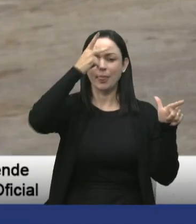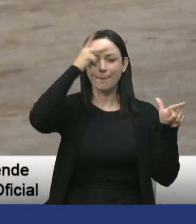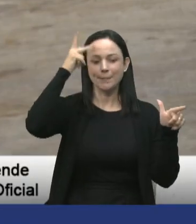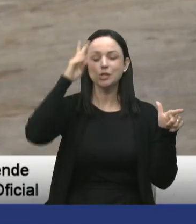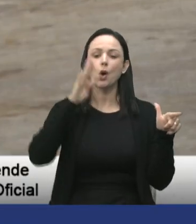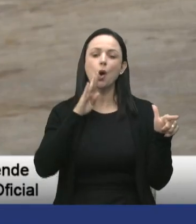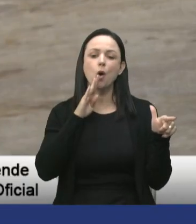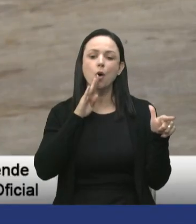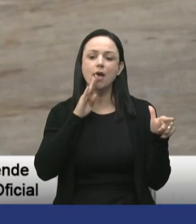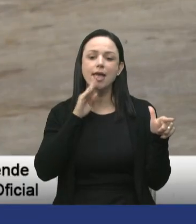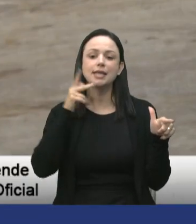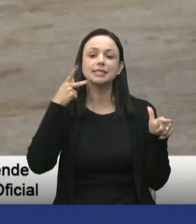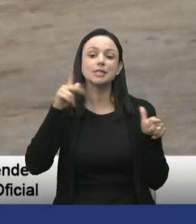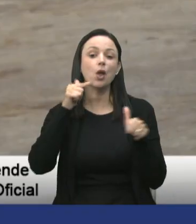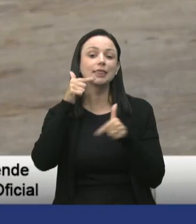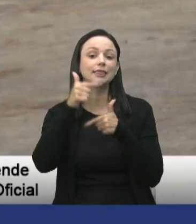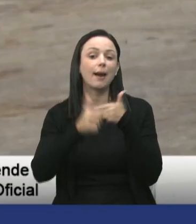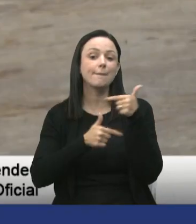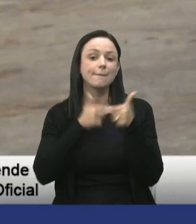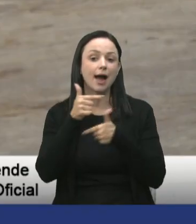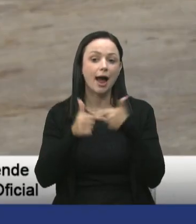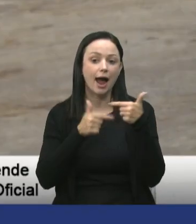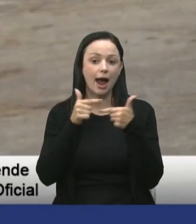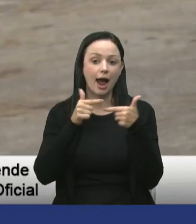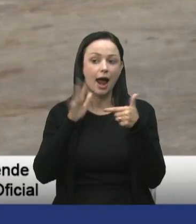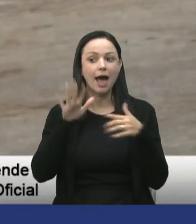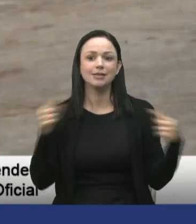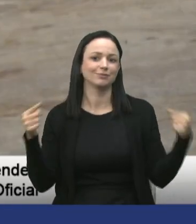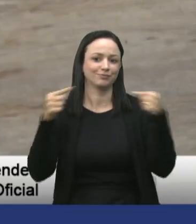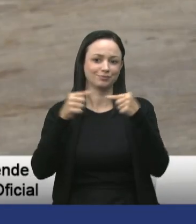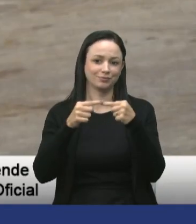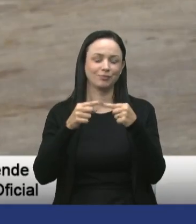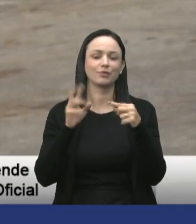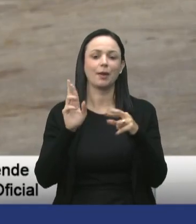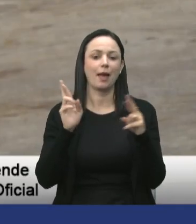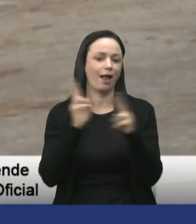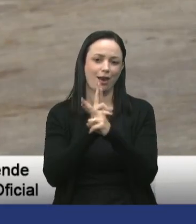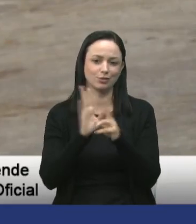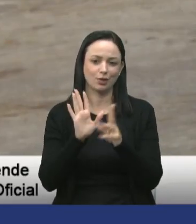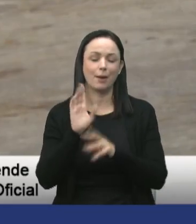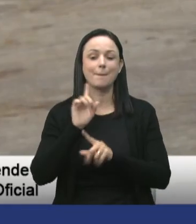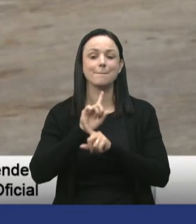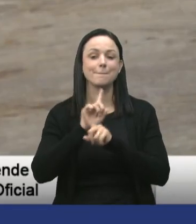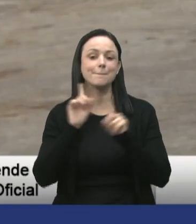não reconheçam, não relacionem a ela, mas até eu acho que essa é a grande